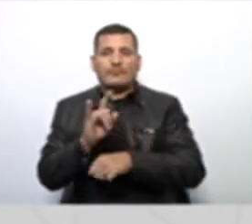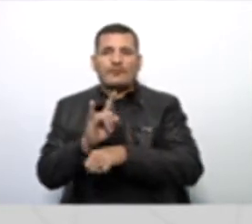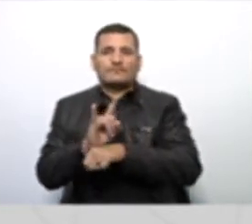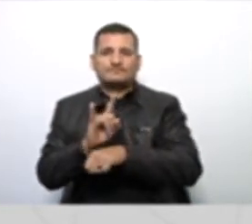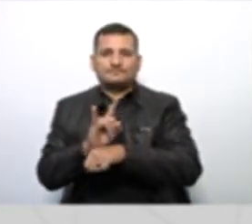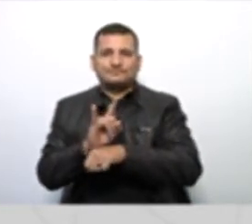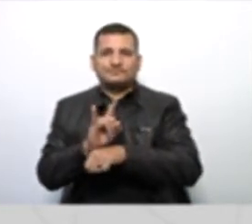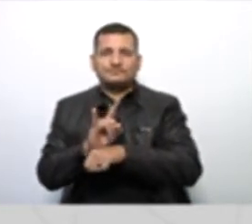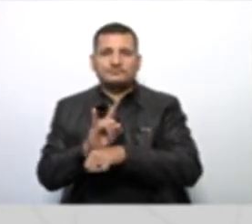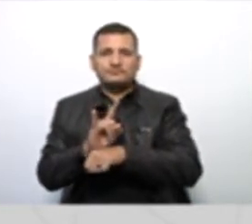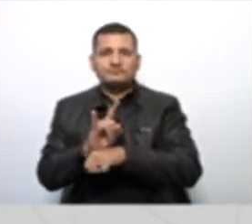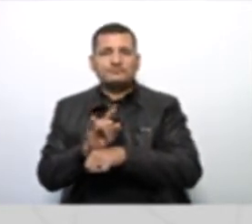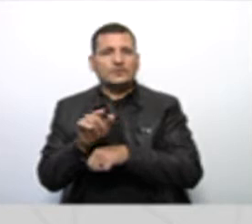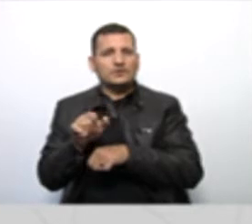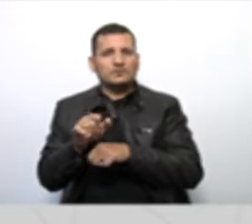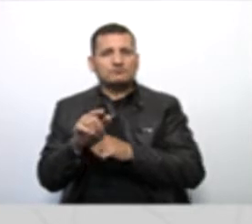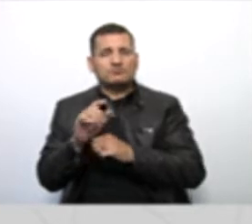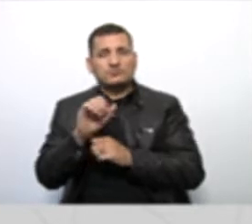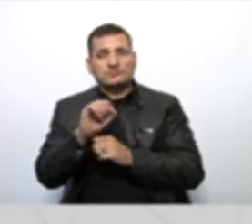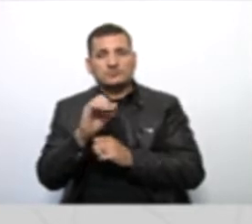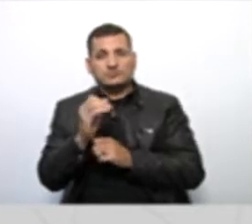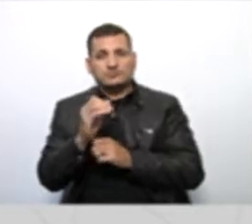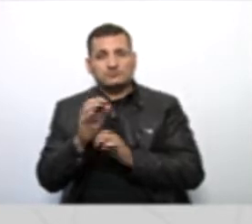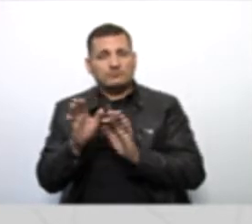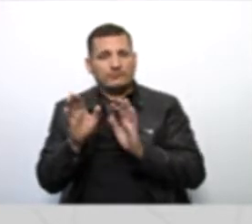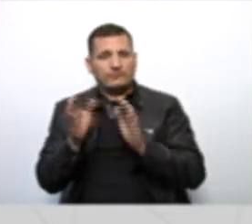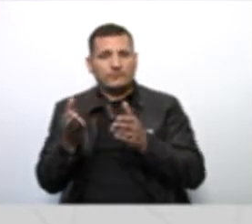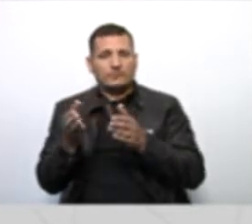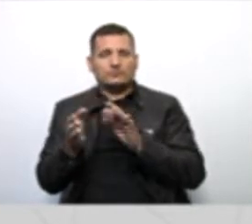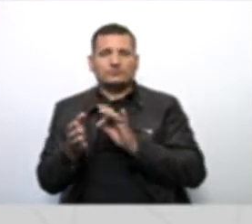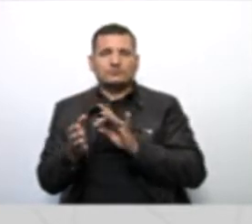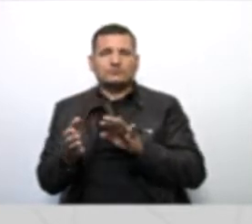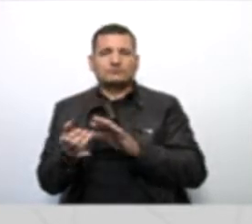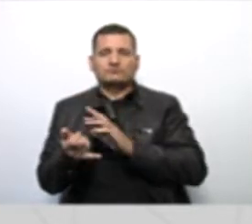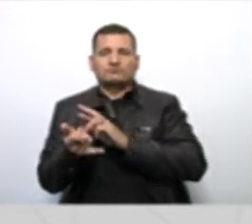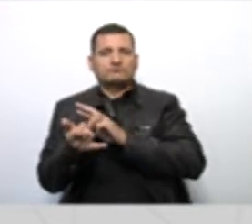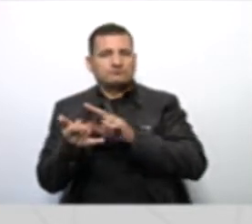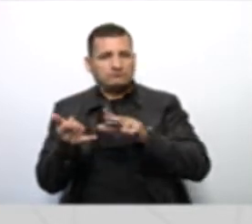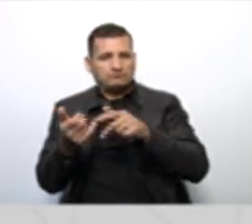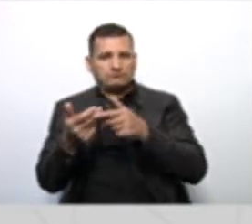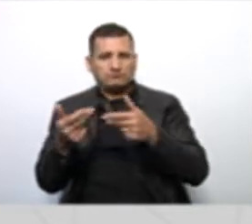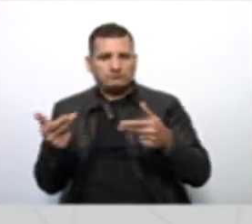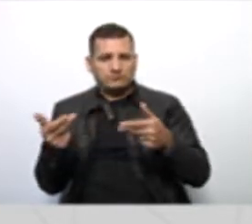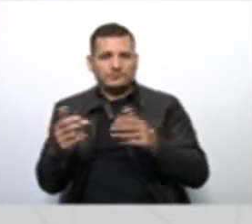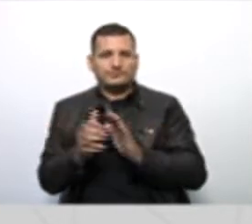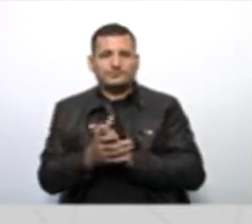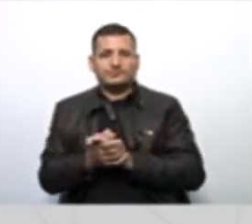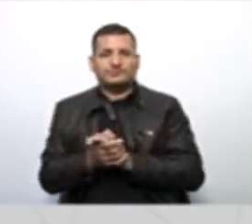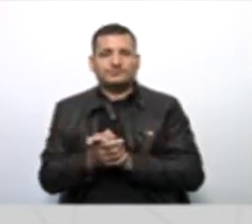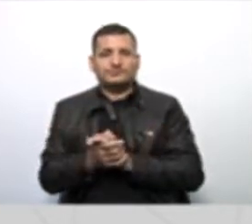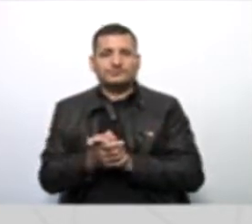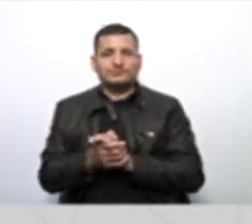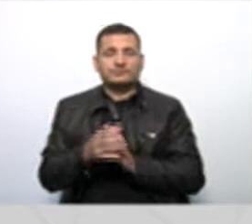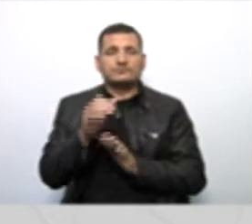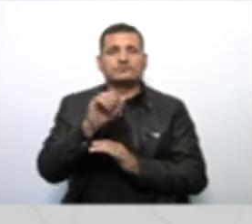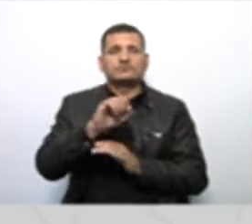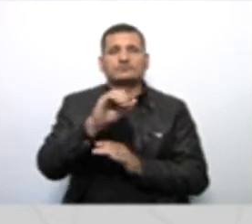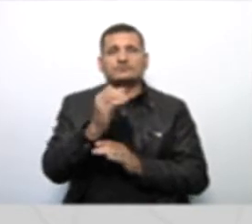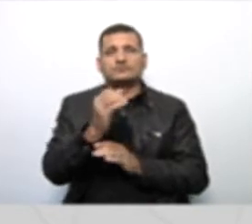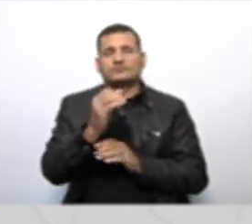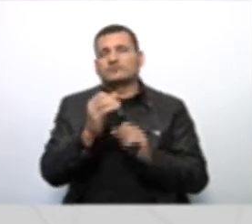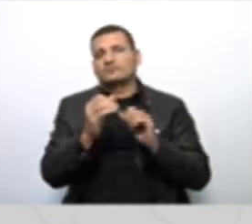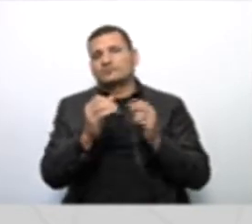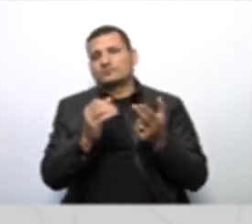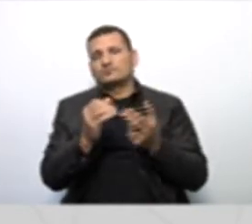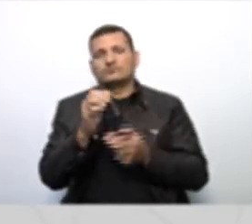Então, ele é focado, ele é um sistema operacional focado para dispositivos móveis. E observe aqui, ó, sistema operacional ou